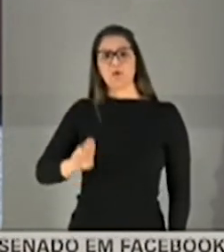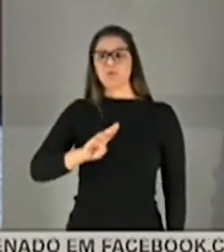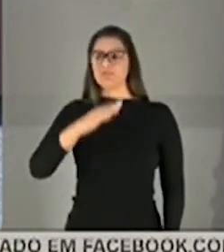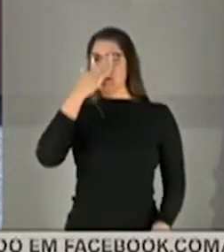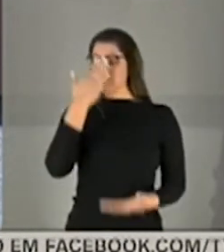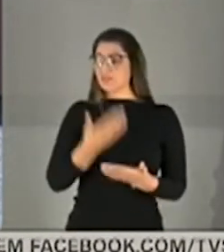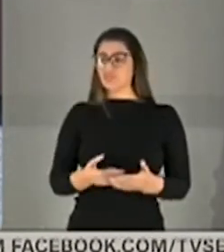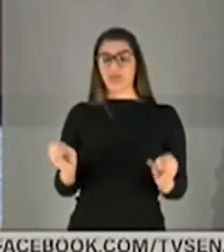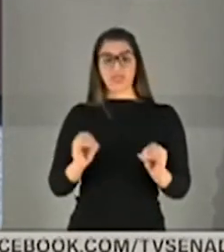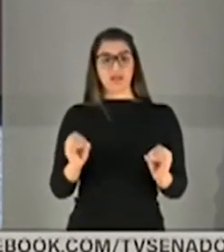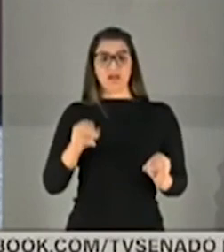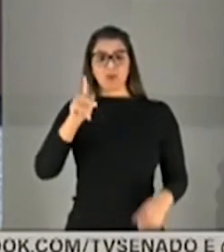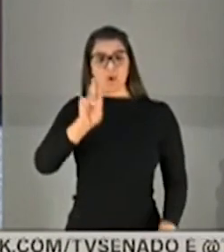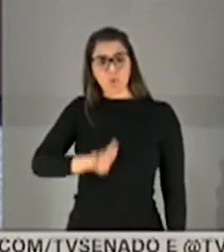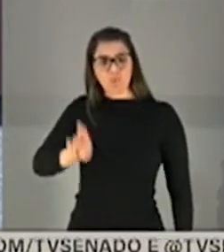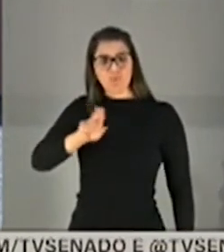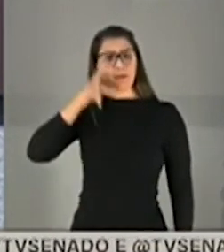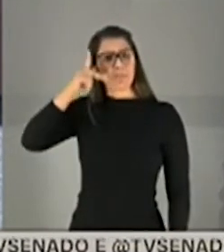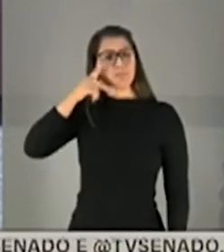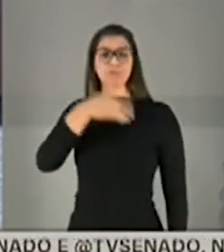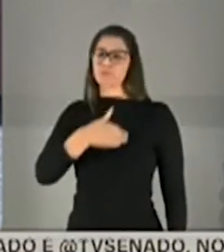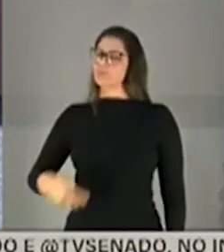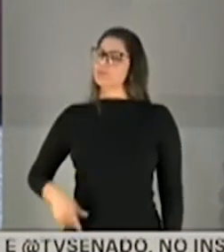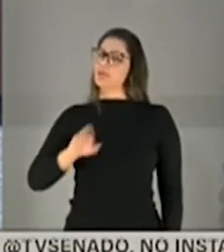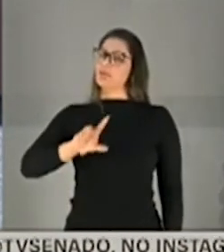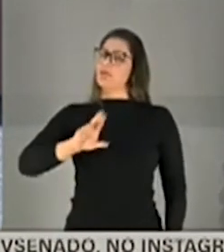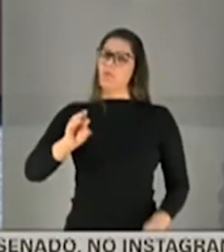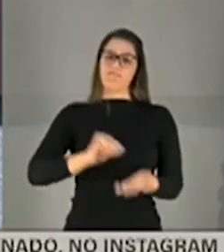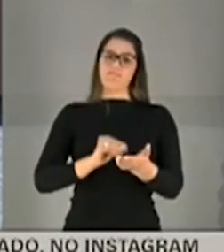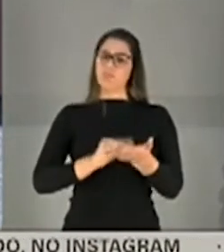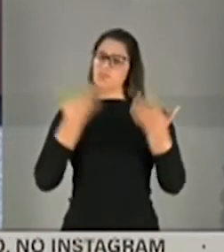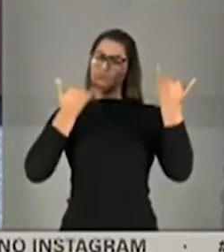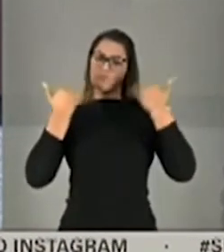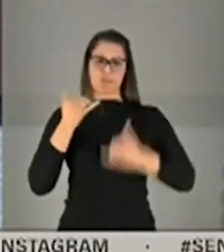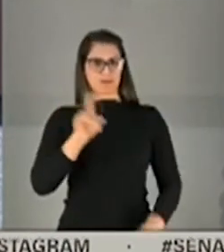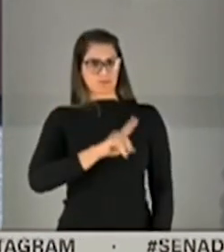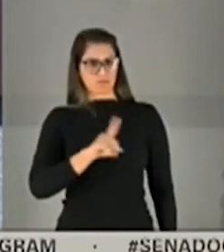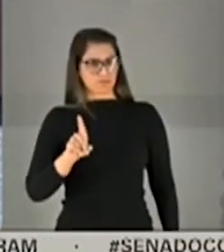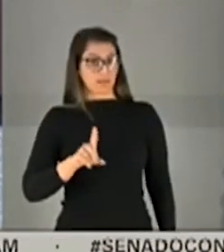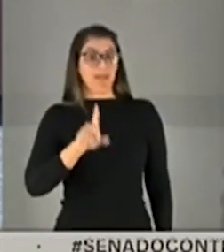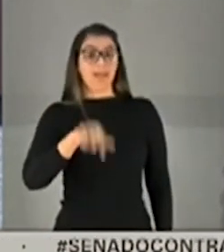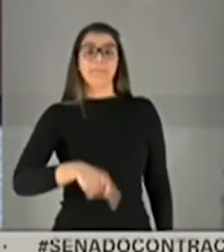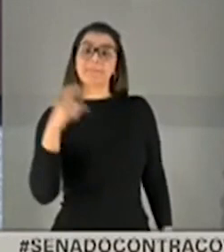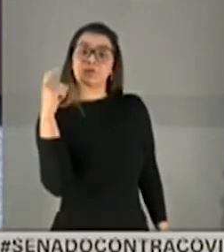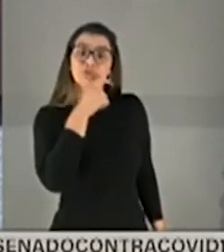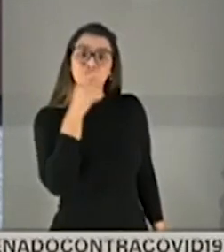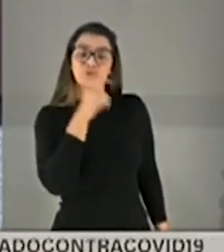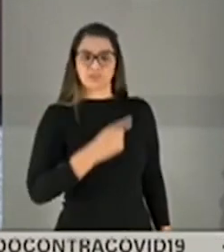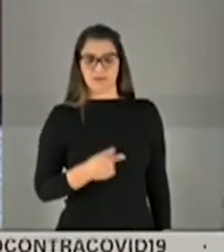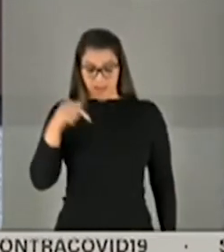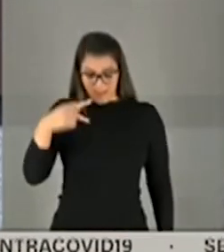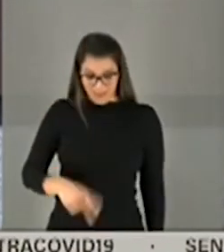em políticas públicas não é falta de informação, é uma mentira. E no caso triste do Brasil, é uma